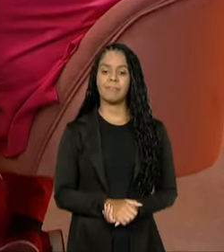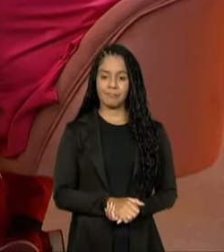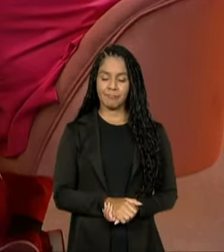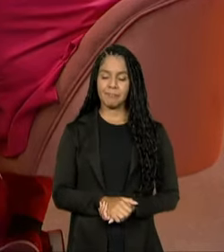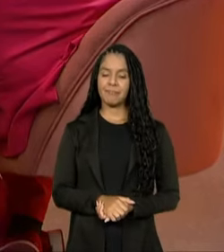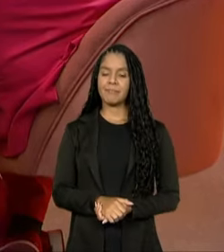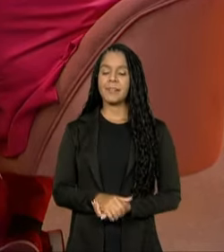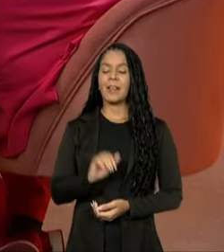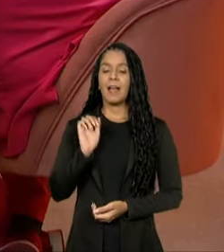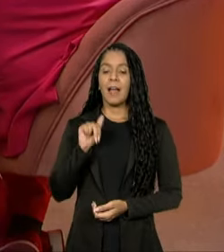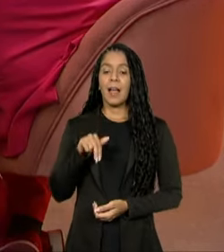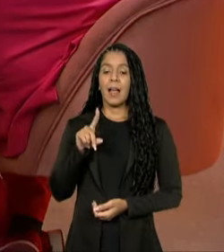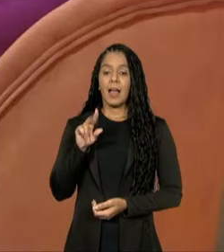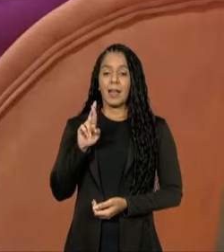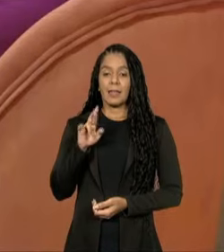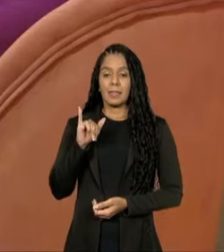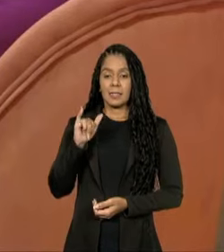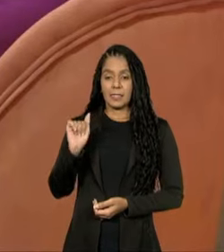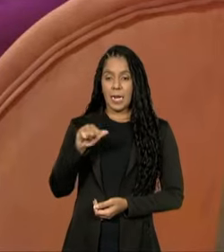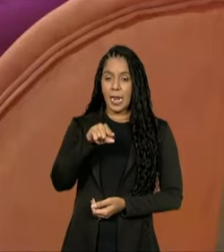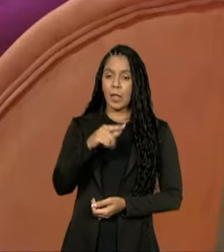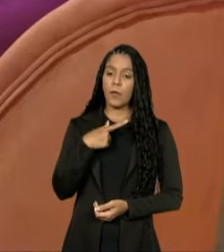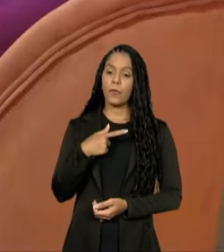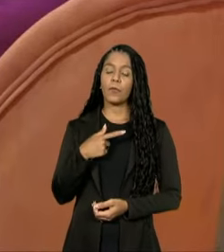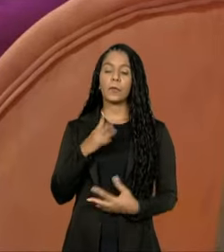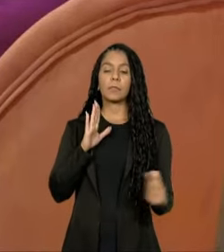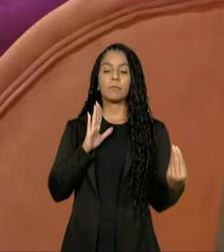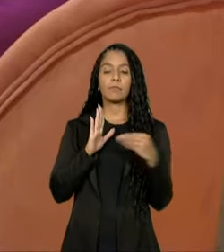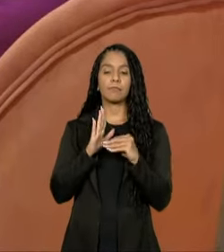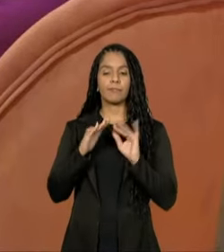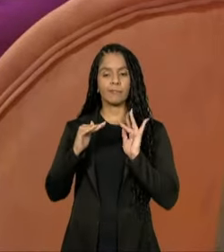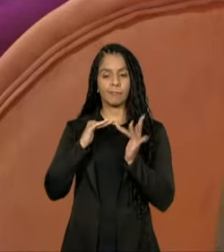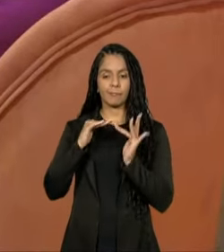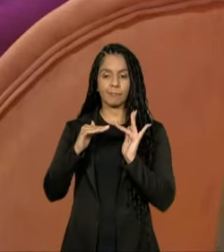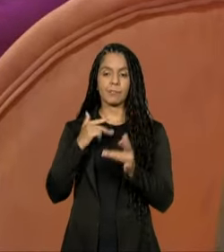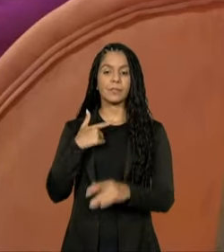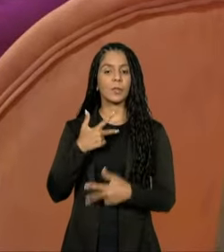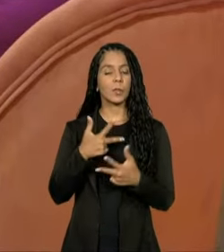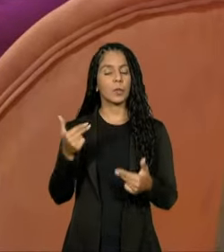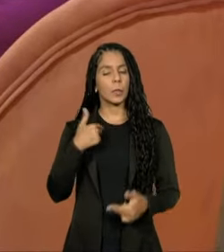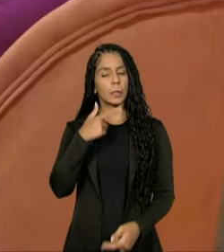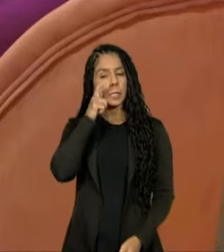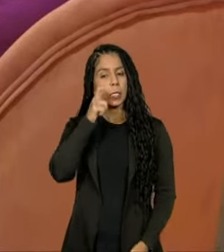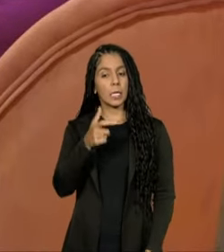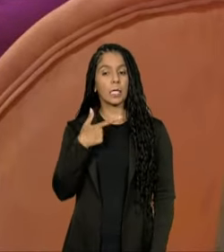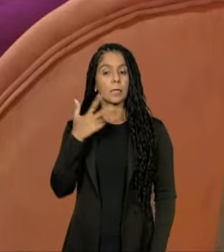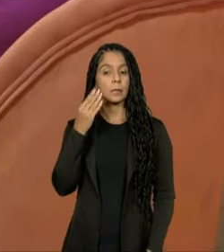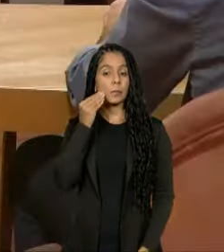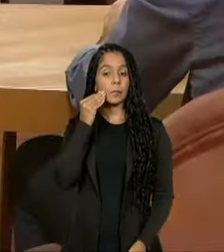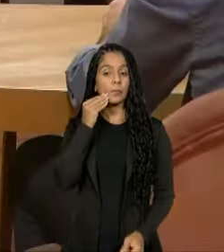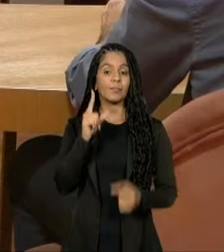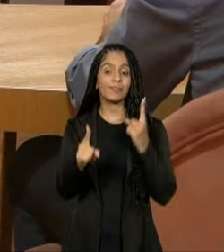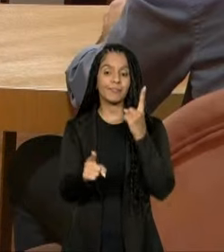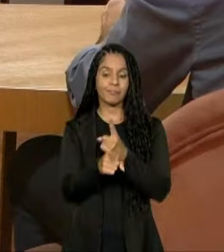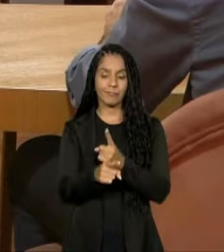Andréia, você postou nas suas redes sociais, outro dia, uma coisa tão interessante, estou tentando achar aqui.